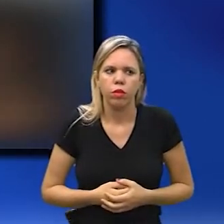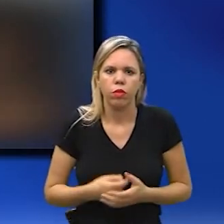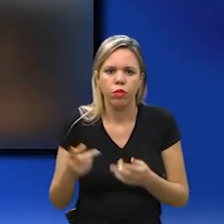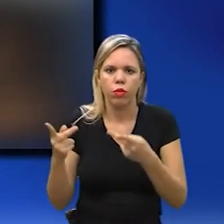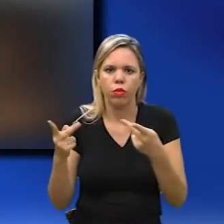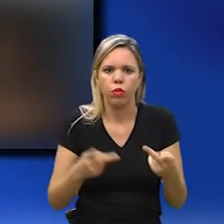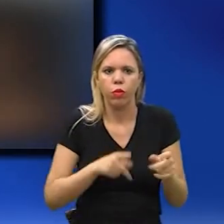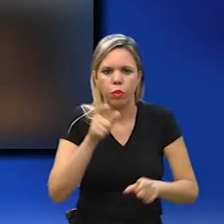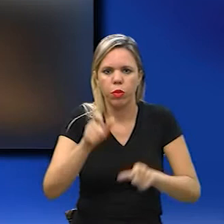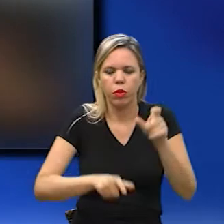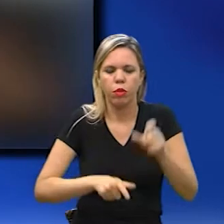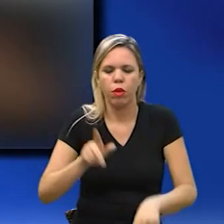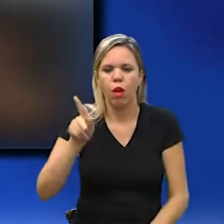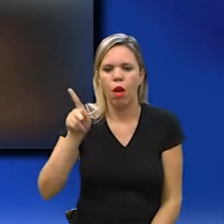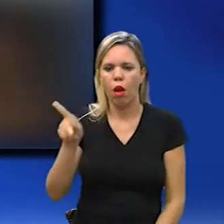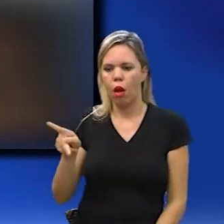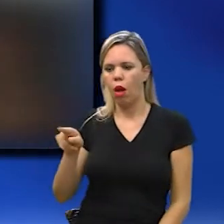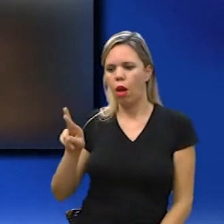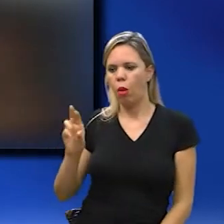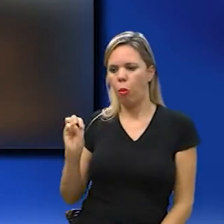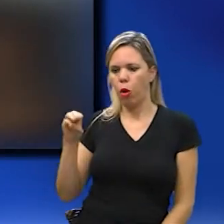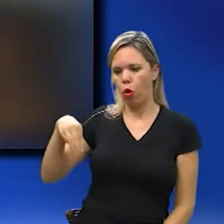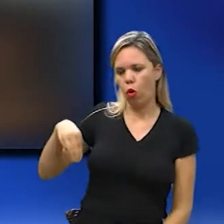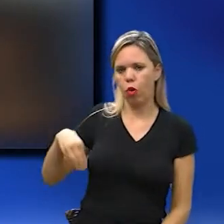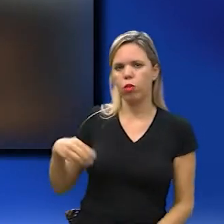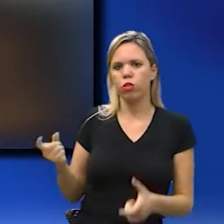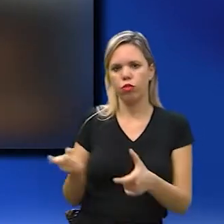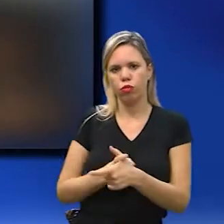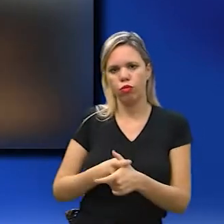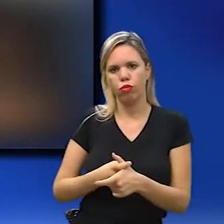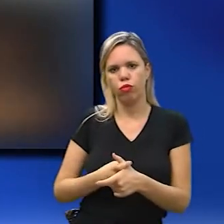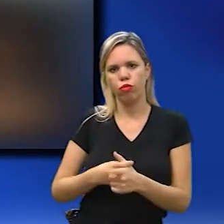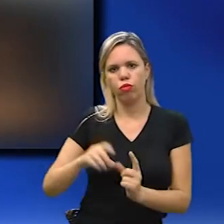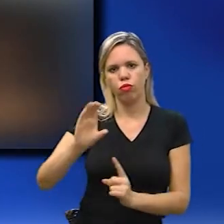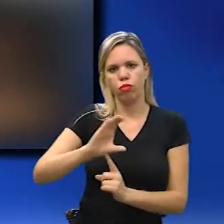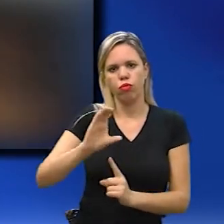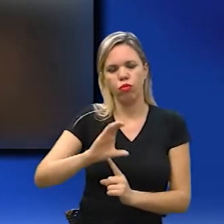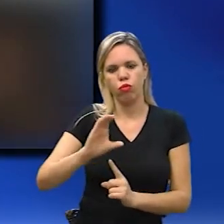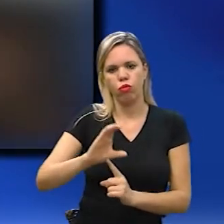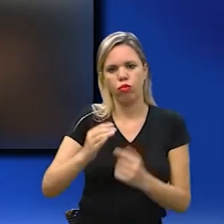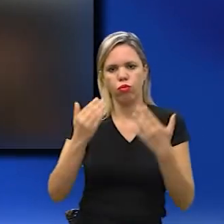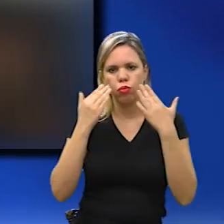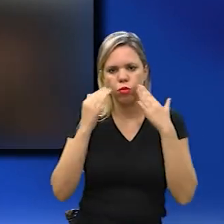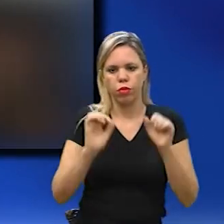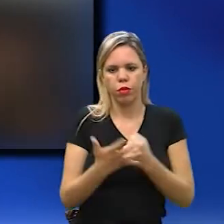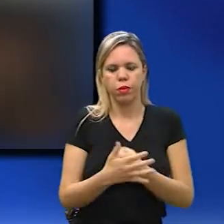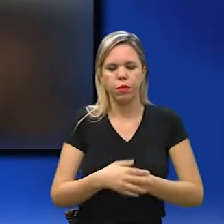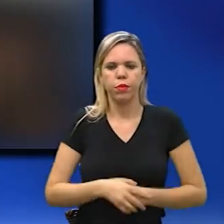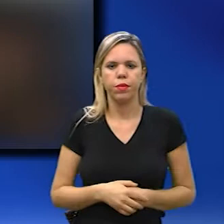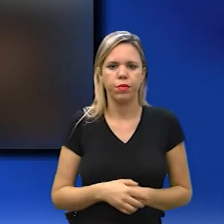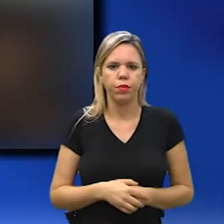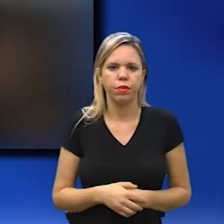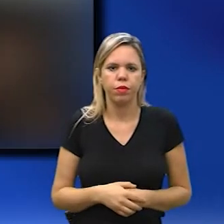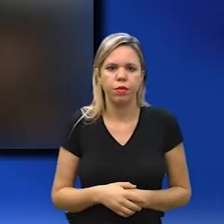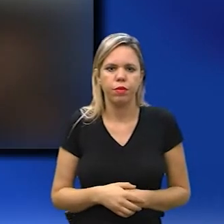esse convite ao pessoal do PROCON, que são os endividamentos dos consumidores diante da